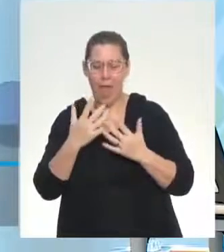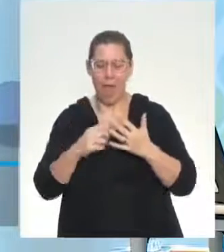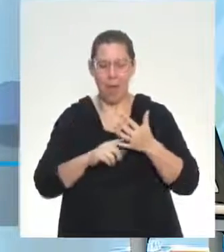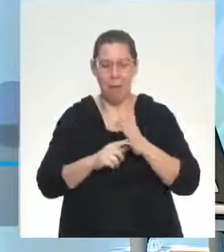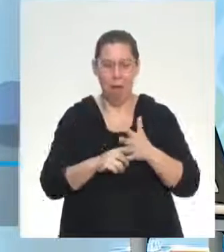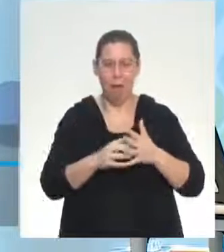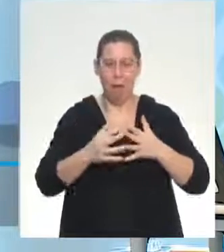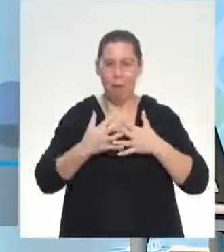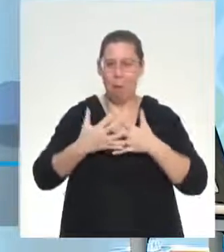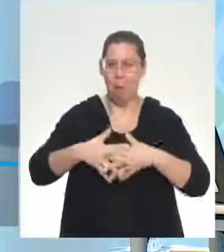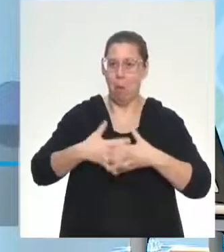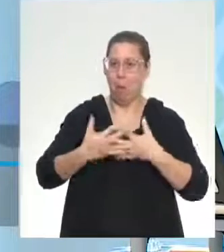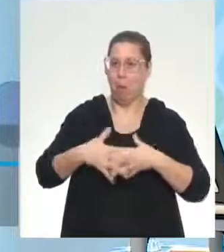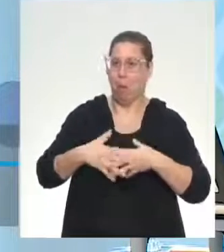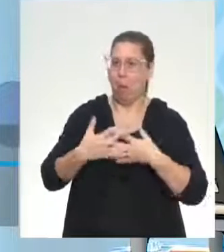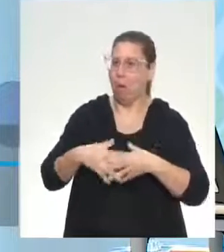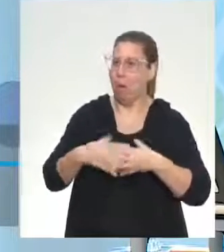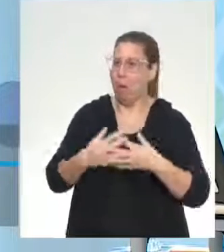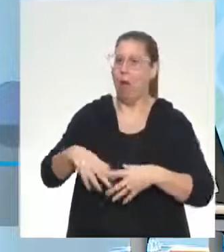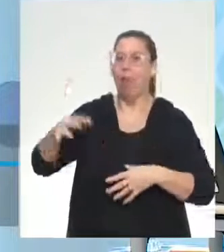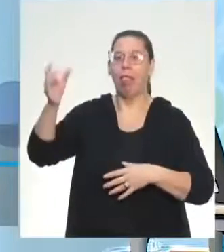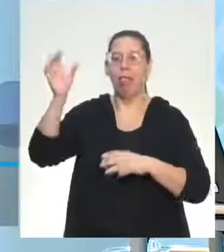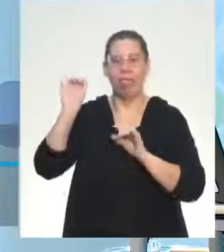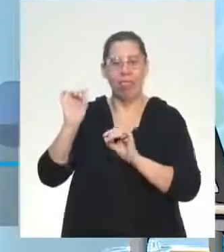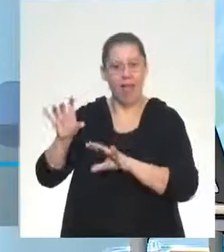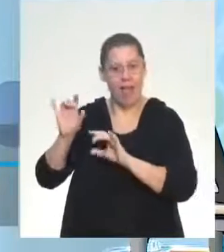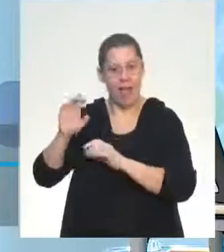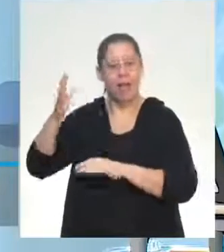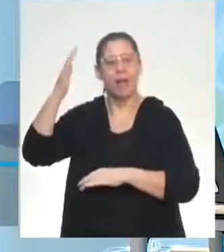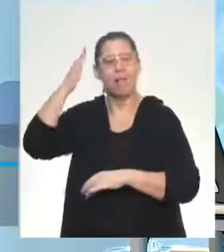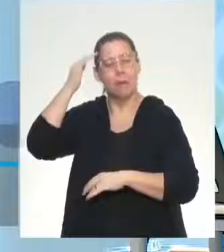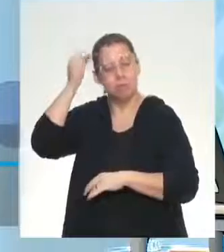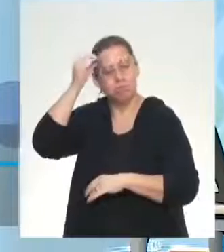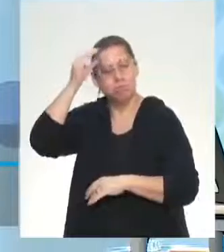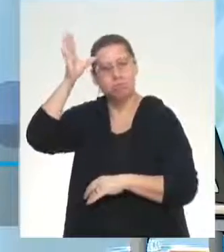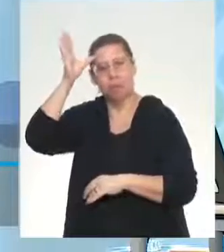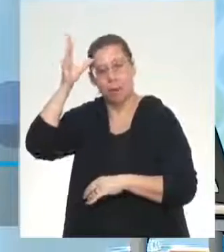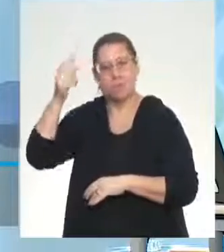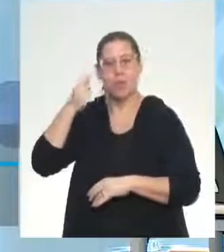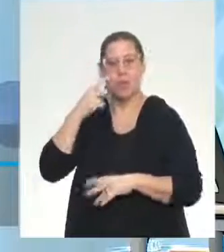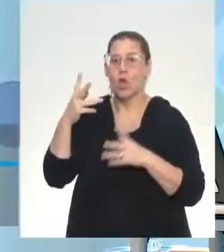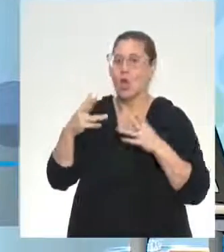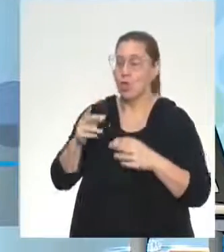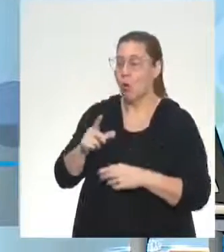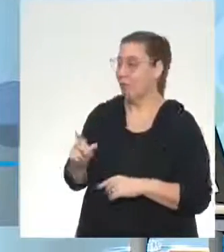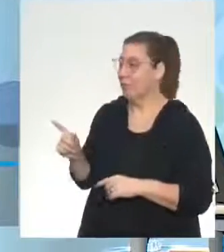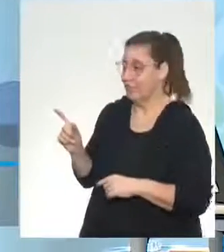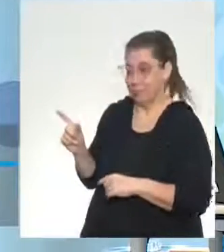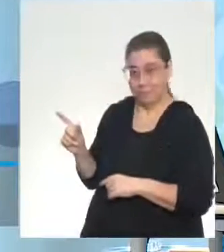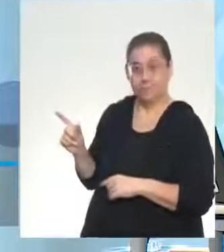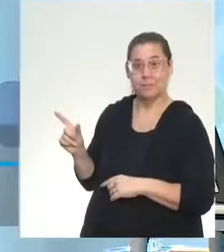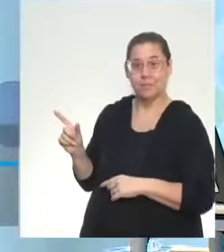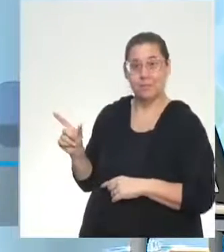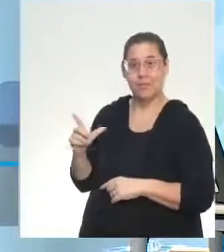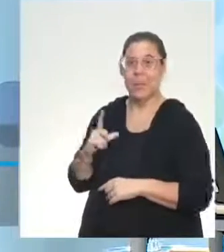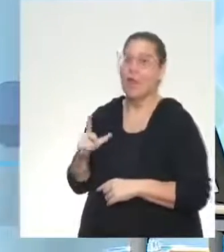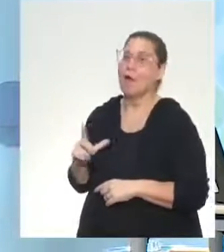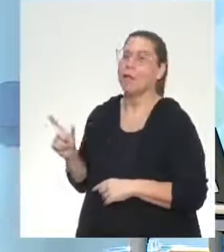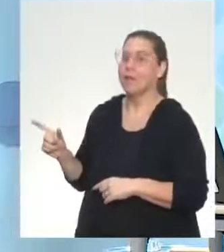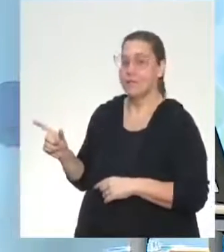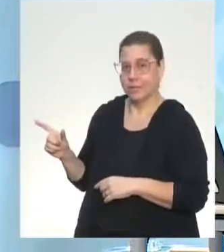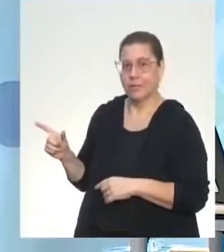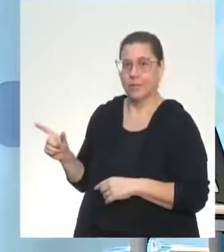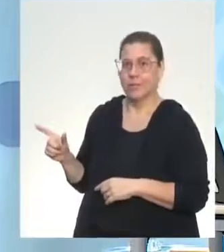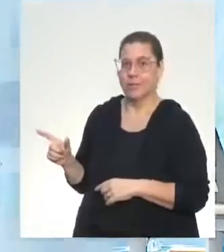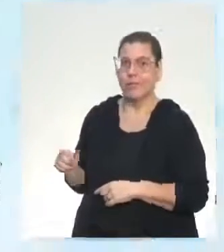atualizando saberes e técnicas, ou seja, ali né, na imagem que nós estamos observando aqui tem a